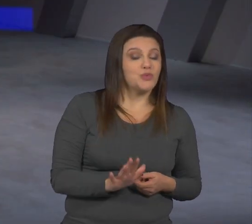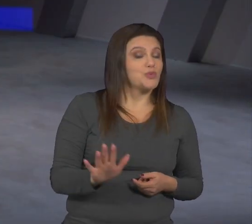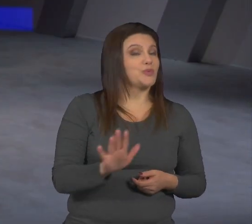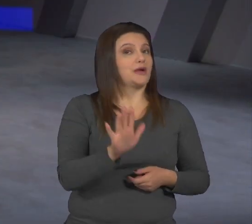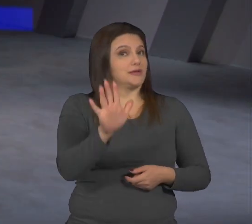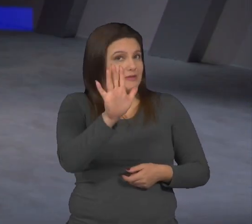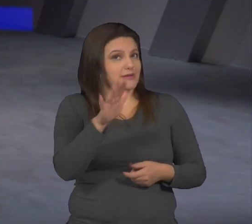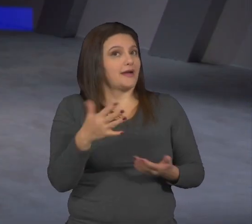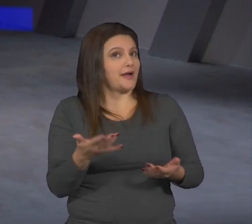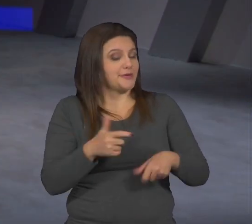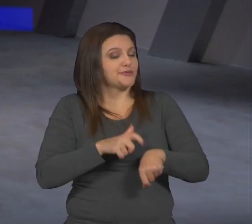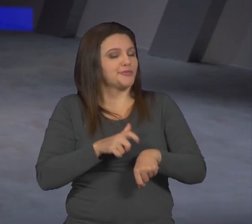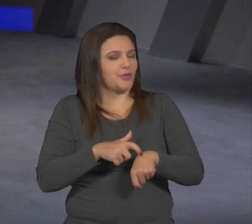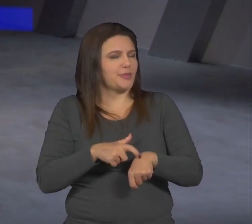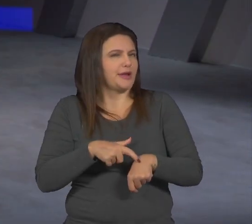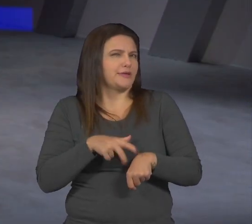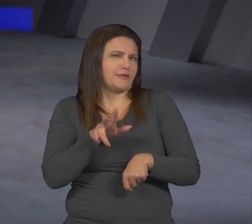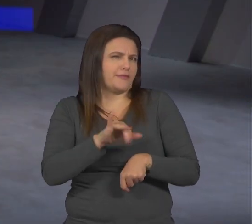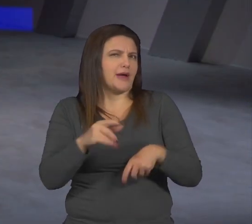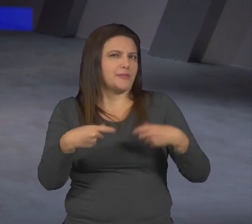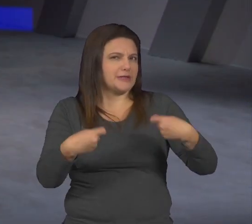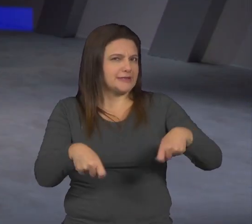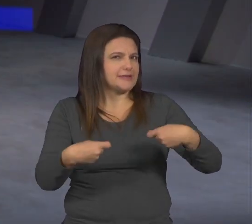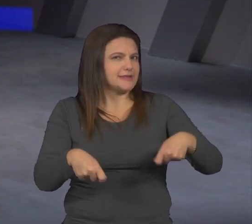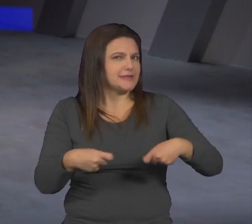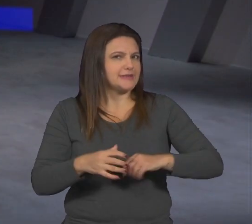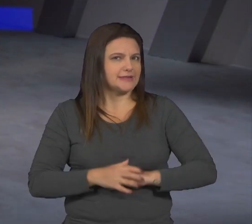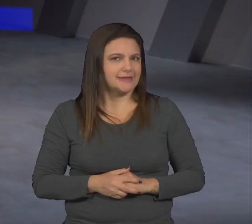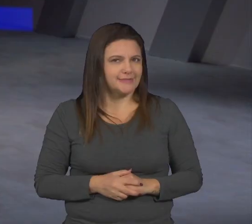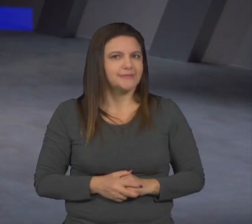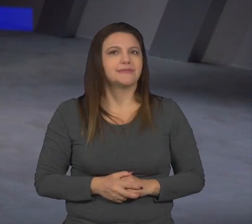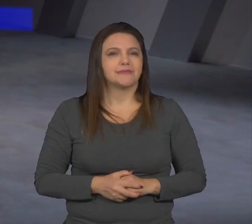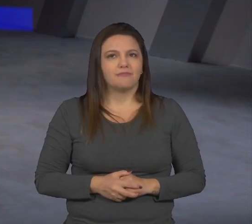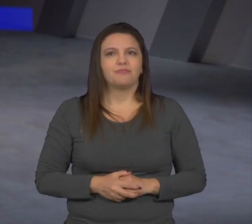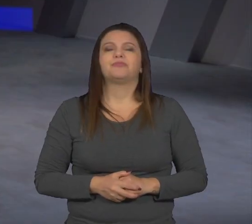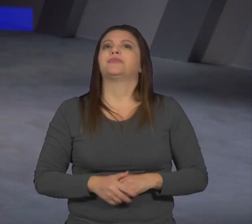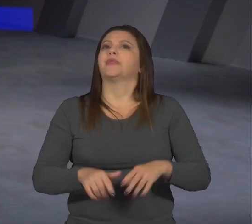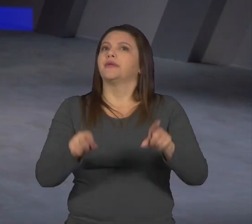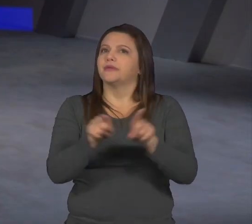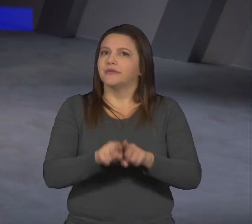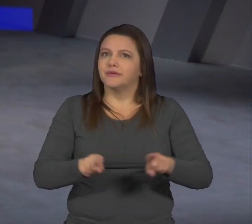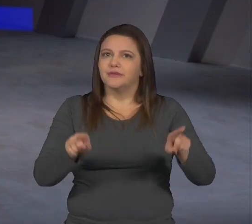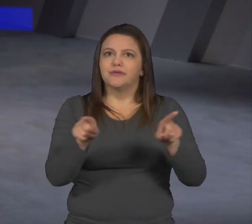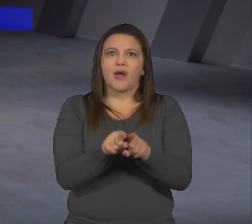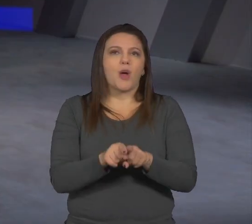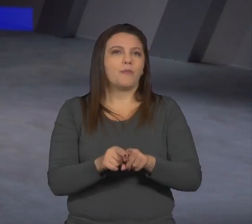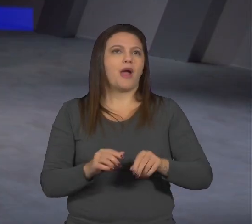maior em um determinado momento. E não existem, assim, ferramentas